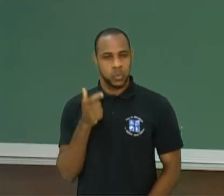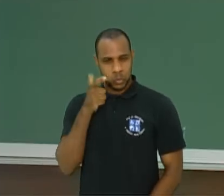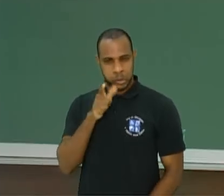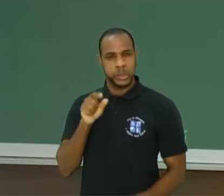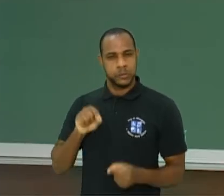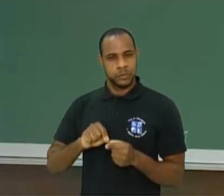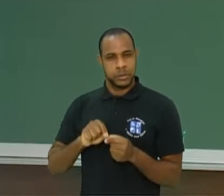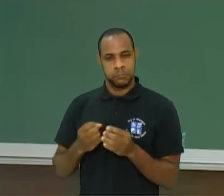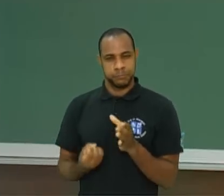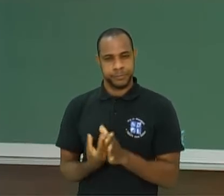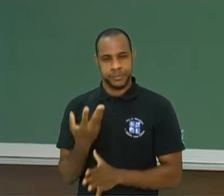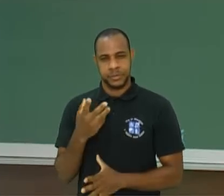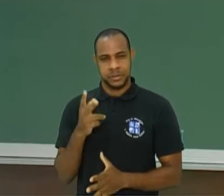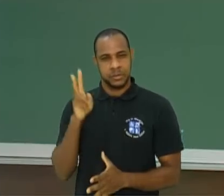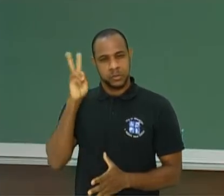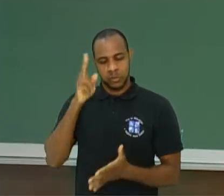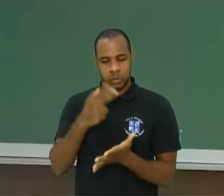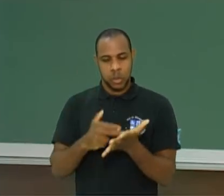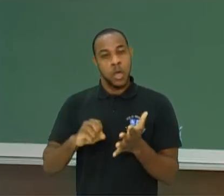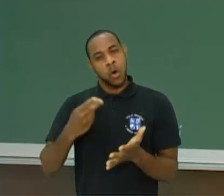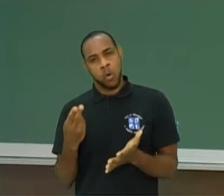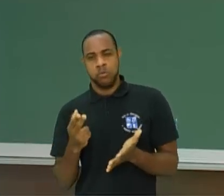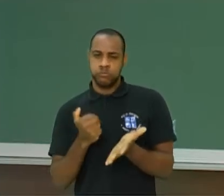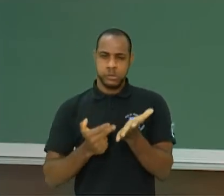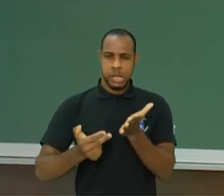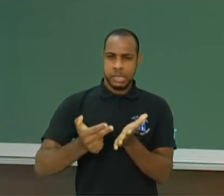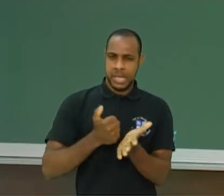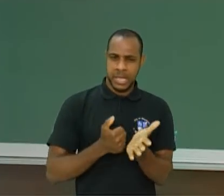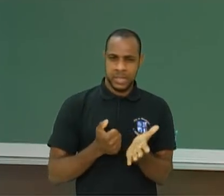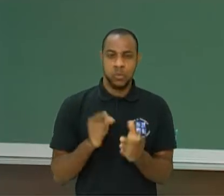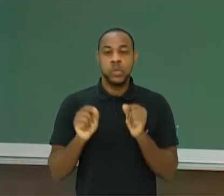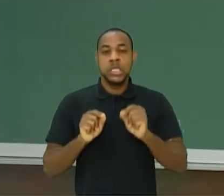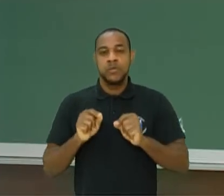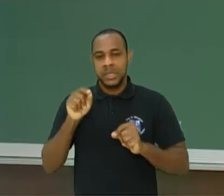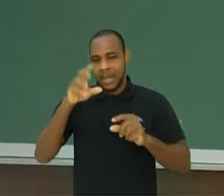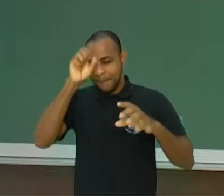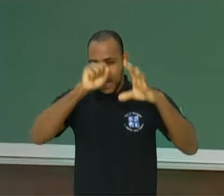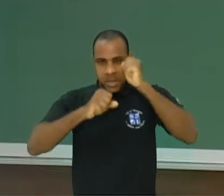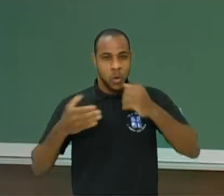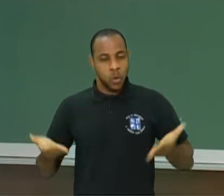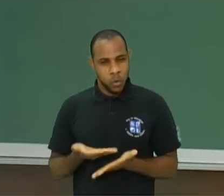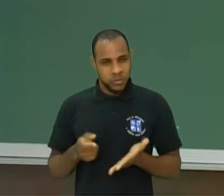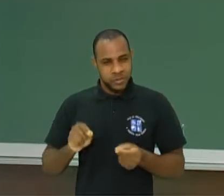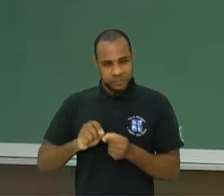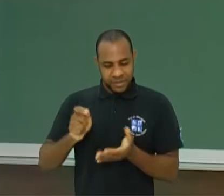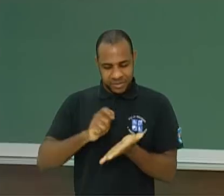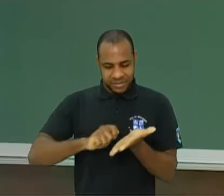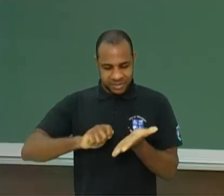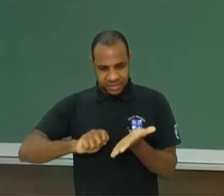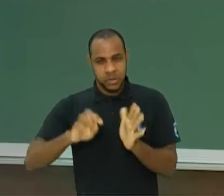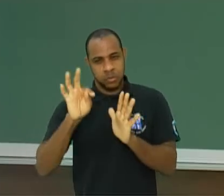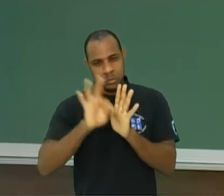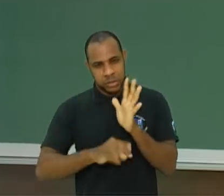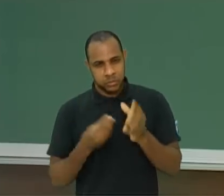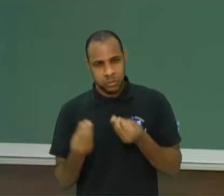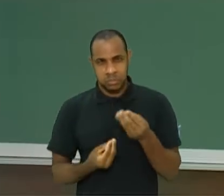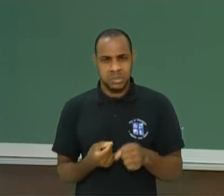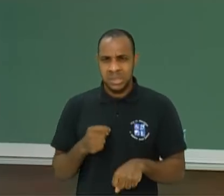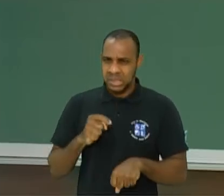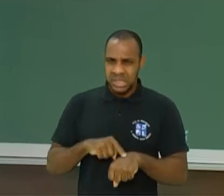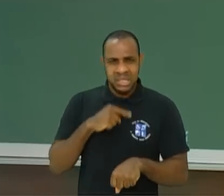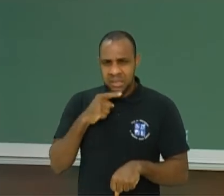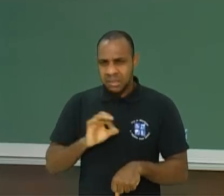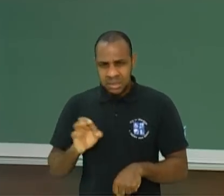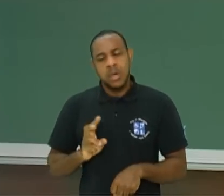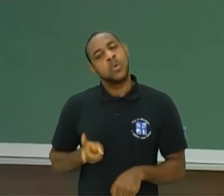Conseguiram criar a história ou um desenho bem bacana contando o que vocês aprenderam na aula de hoje? Tenho certeza que sim. Se não deu tempo,